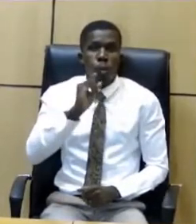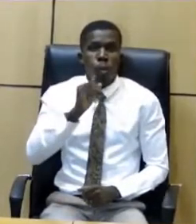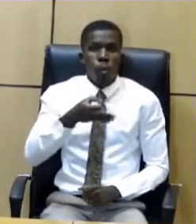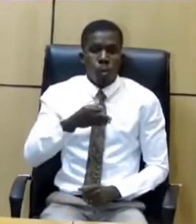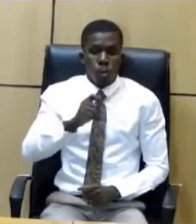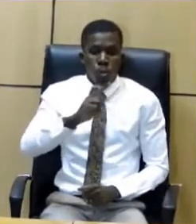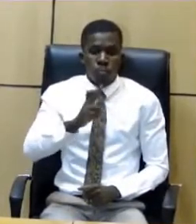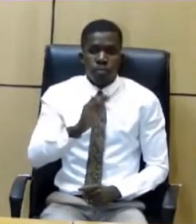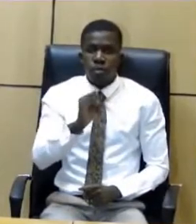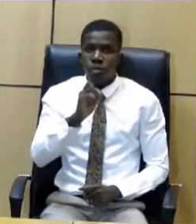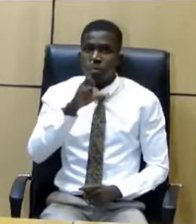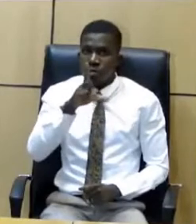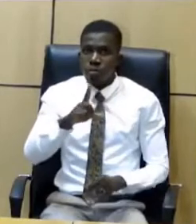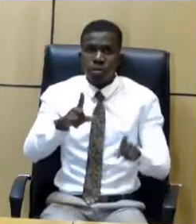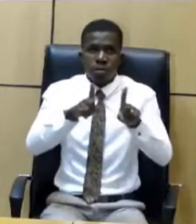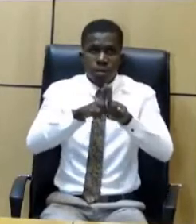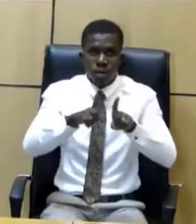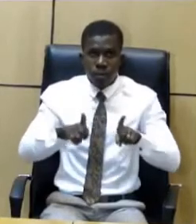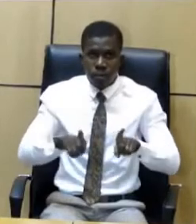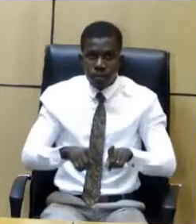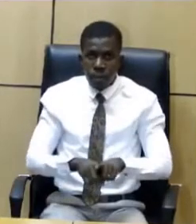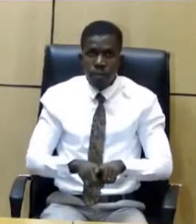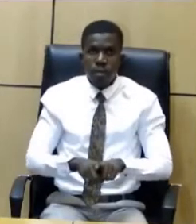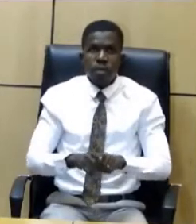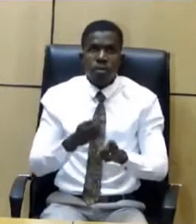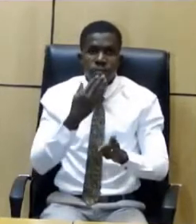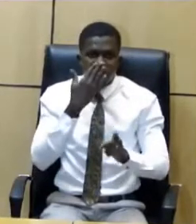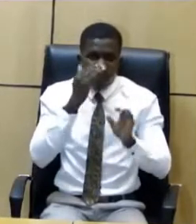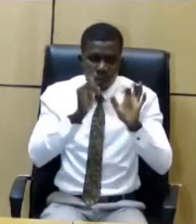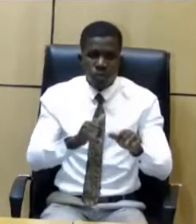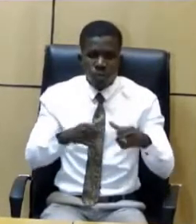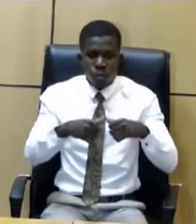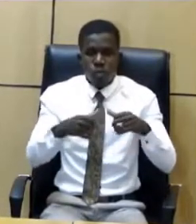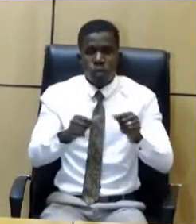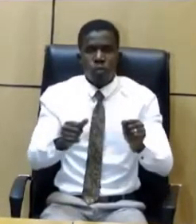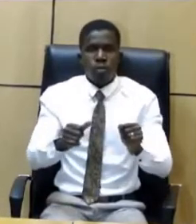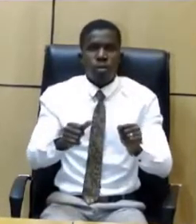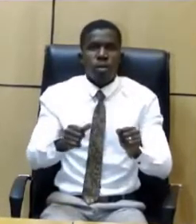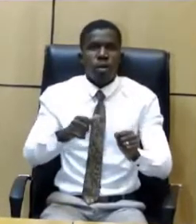sanitária de Luanda, a cerca sanitária